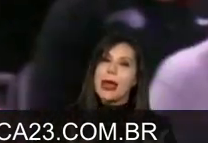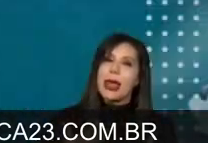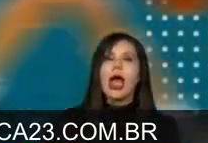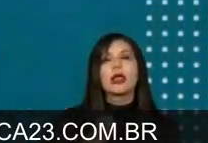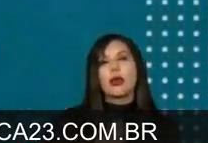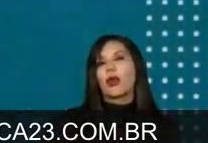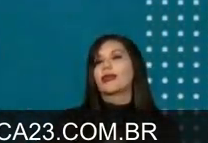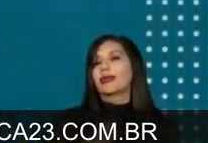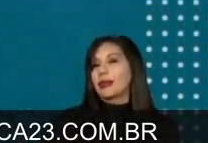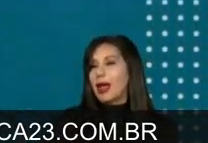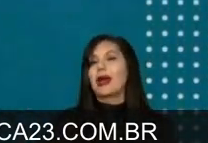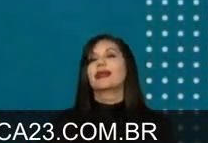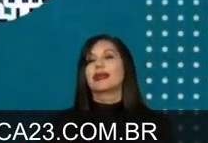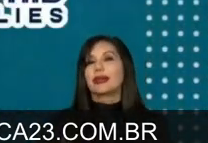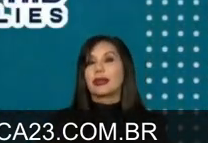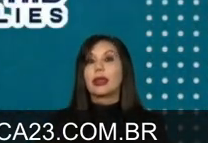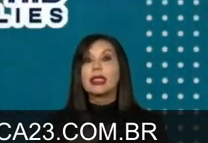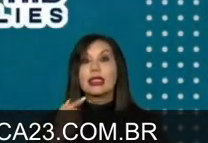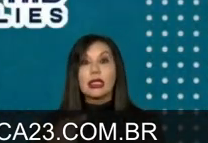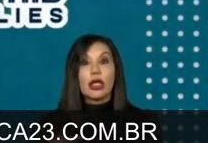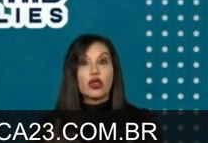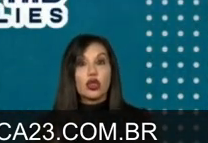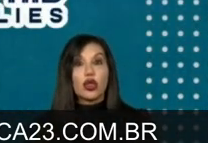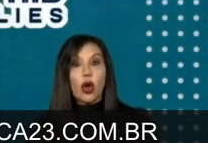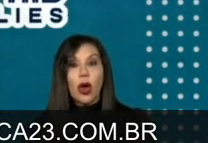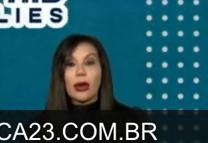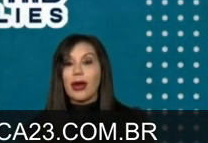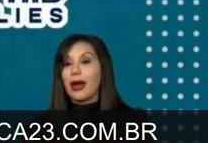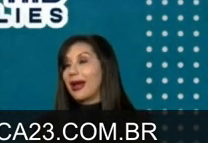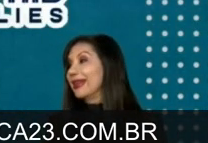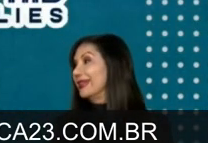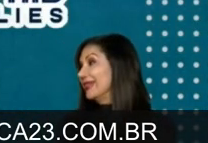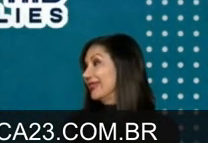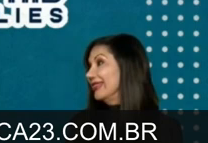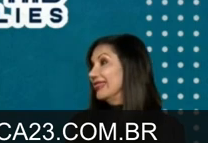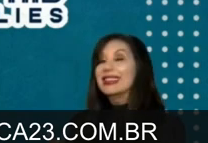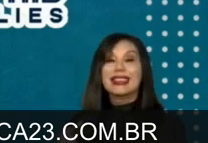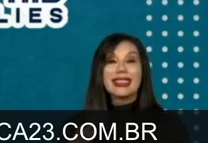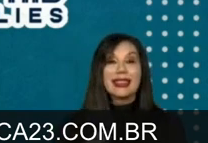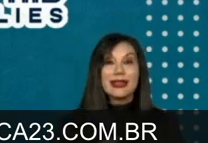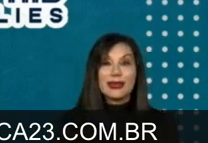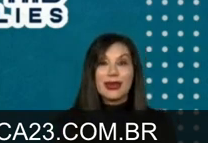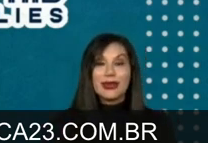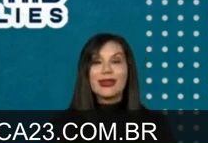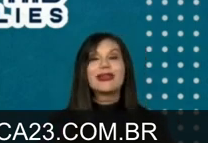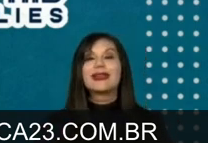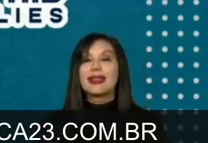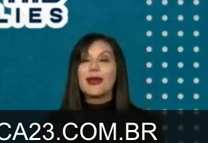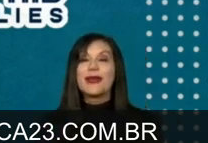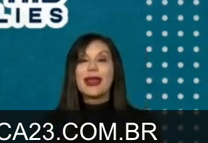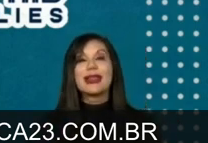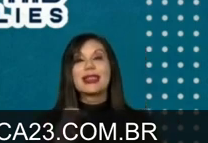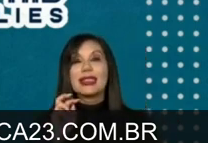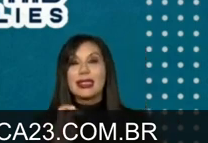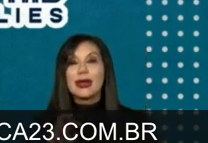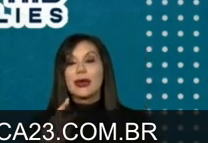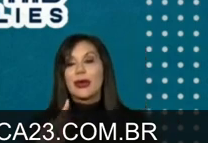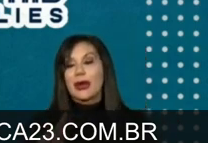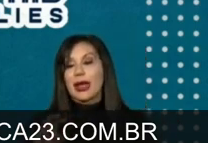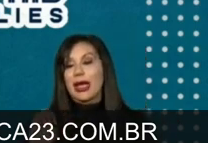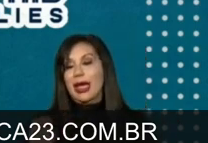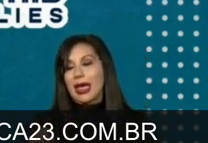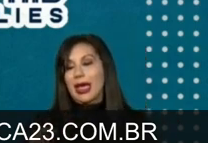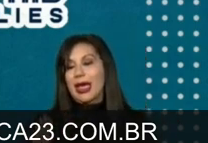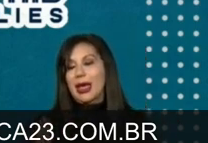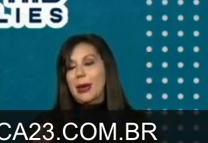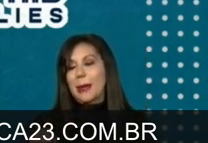definitivo. Foram 7 jogos, com médias de quase 7 pontos e pouco mais de 5 rebotes, além